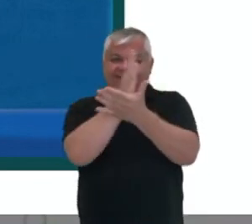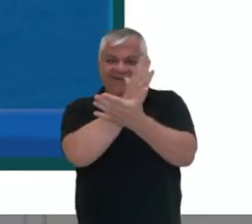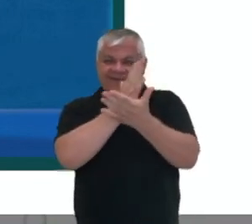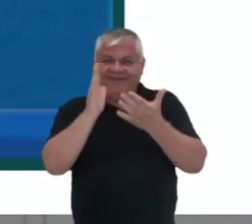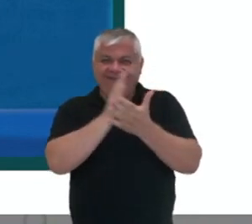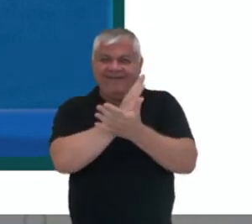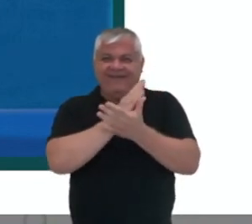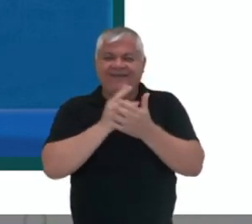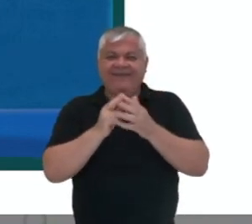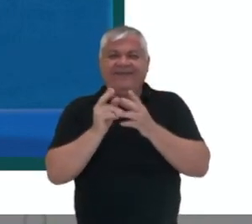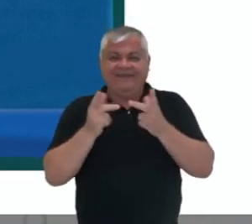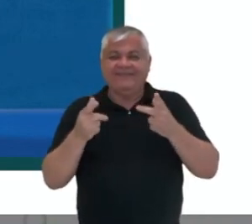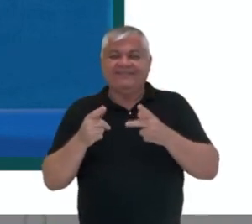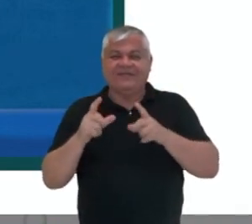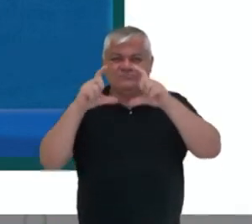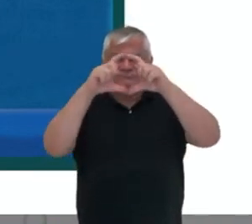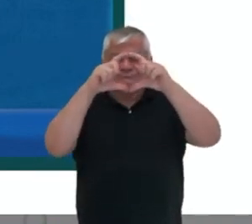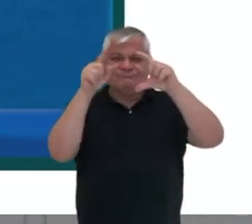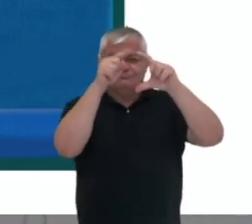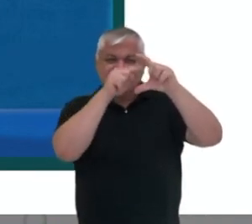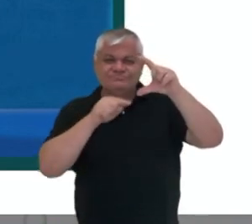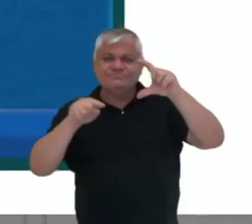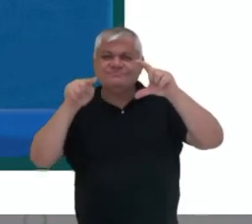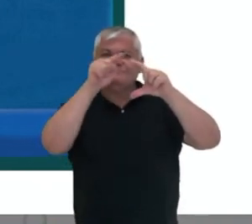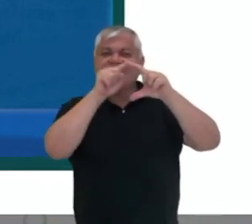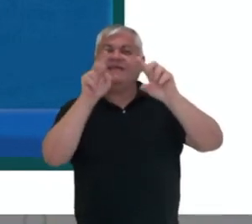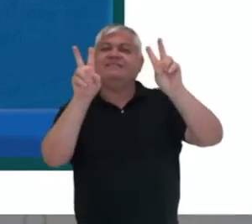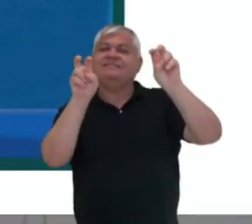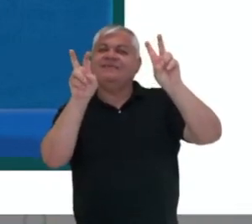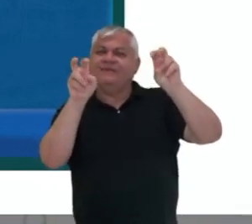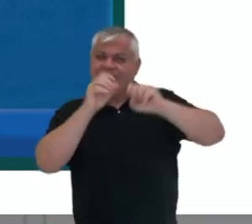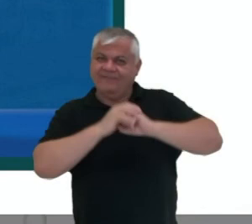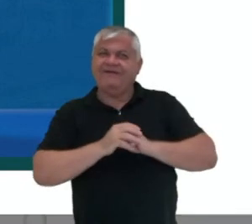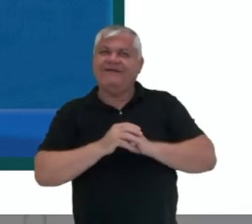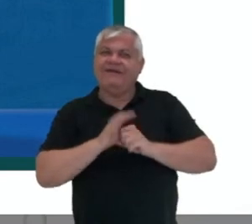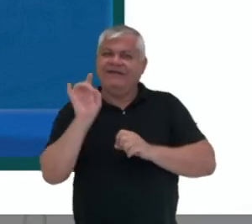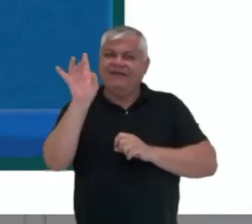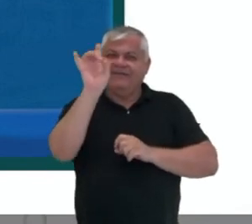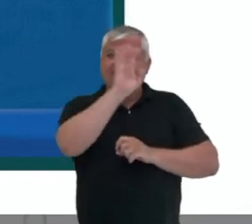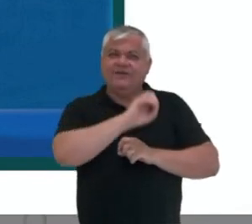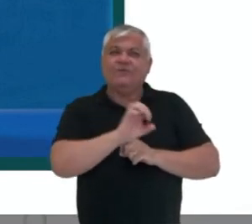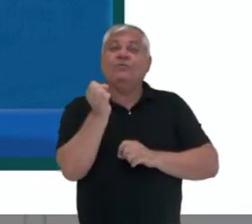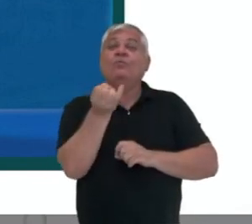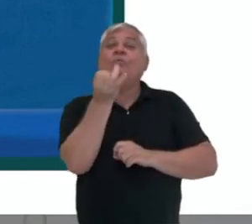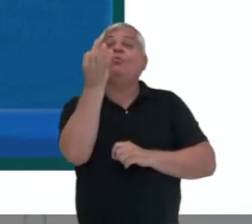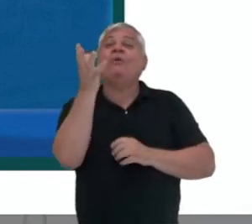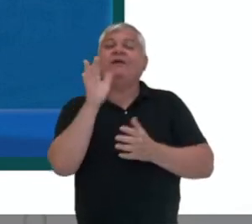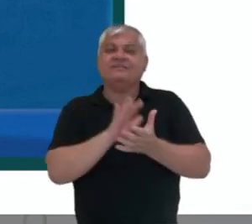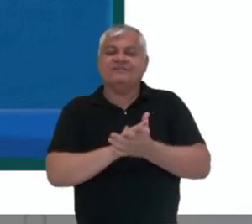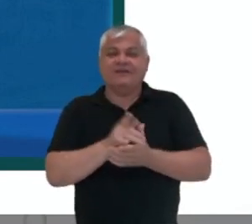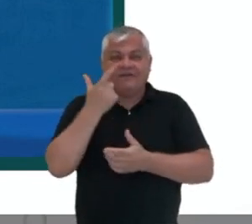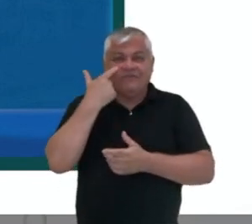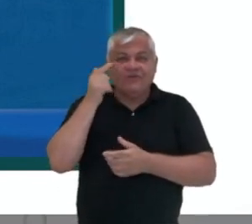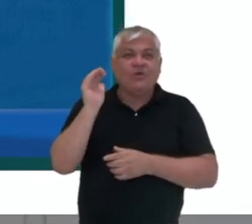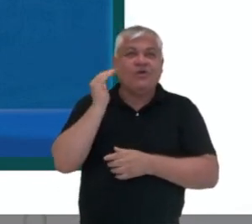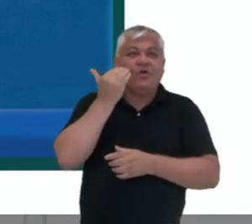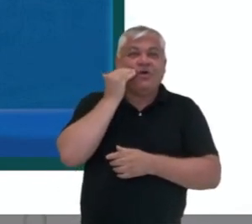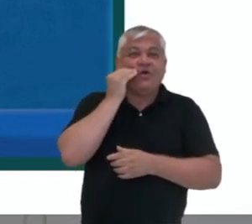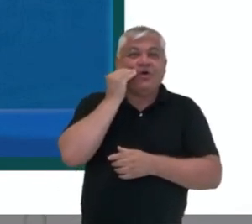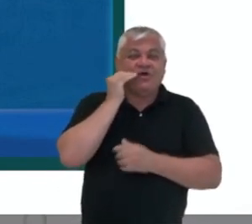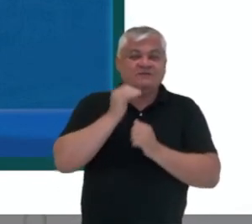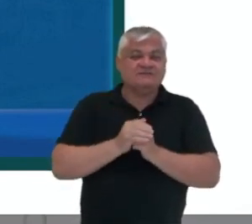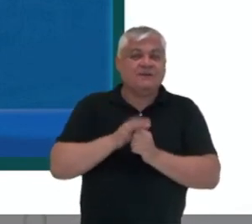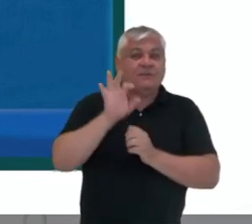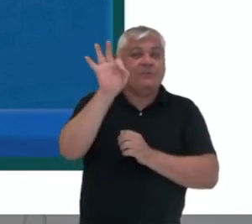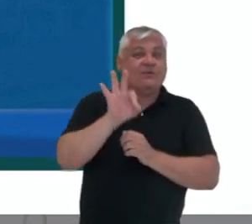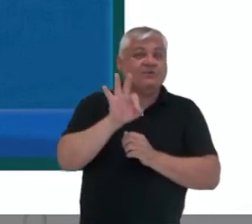consegue identificar quem, né, o tema favorito, né? A gente clica aqui e olha lá, a gente consegue ver aqui música, mas aqui ele está em